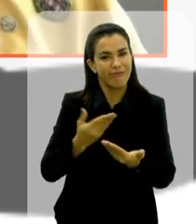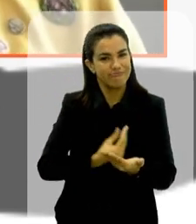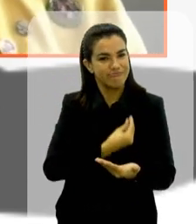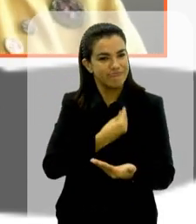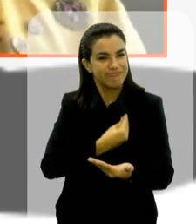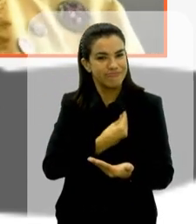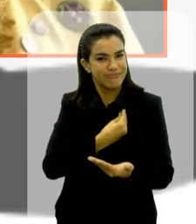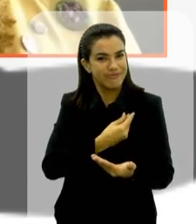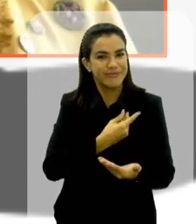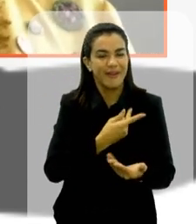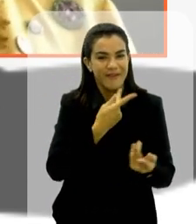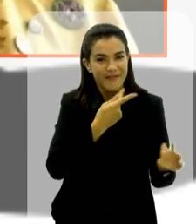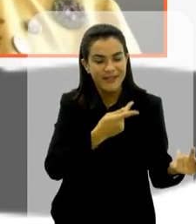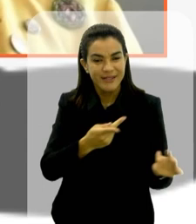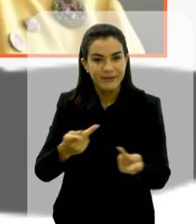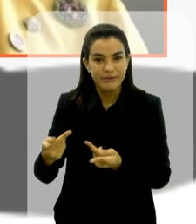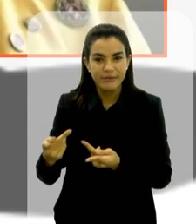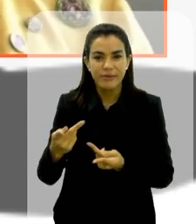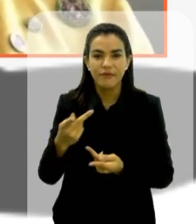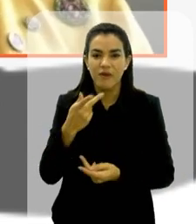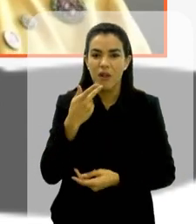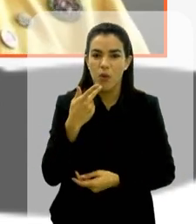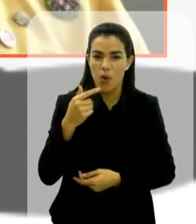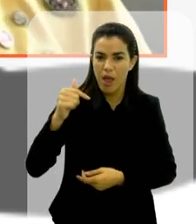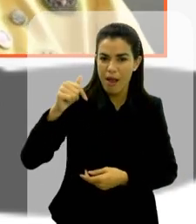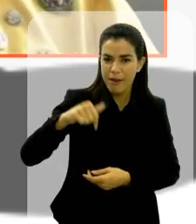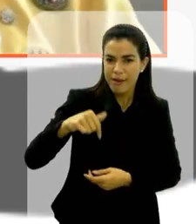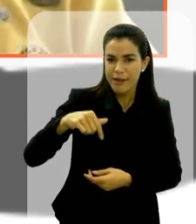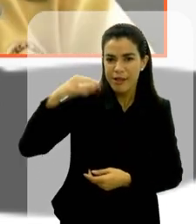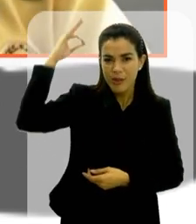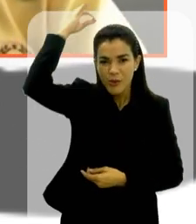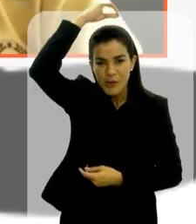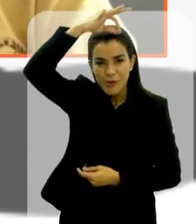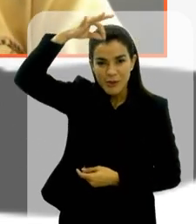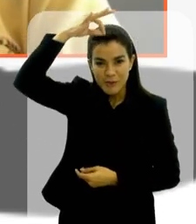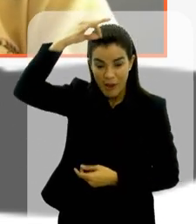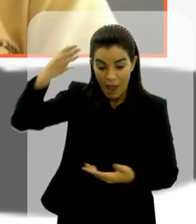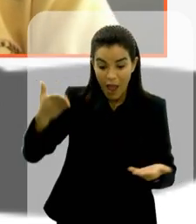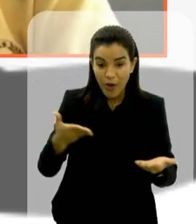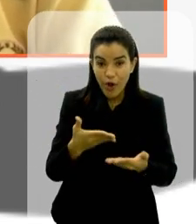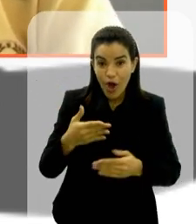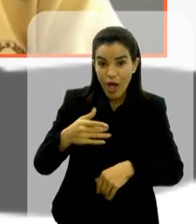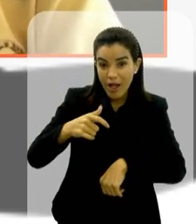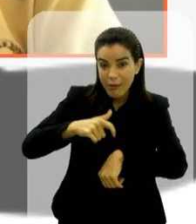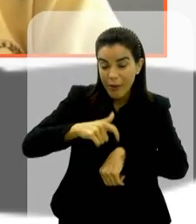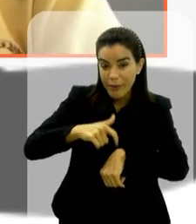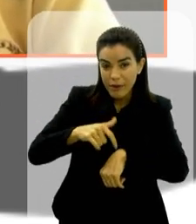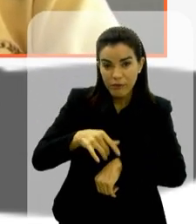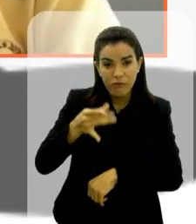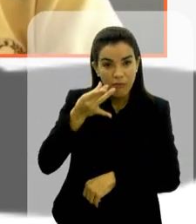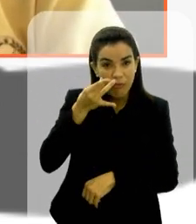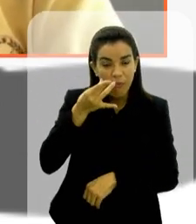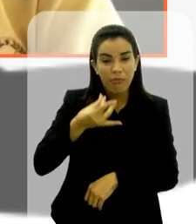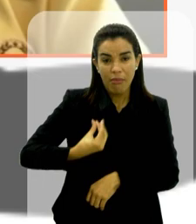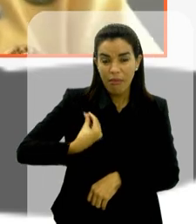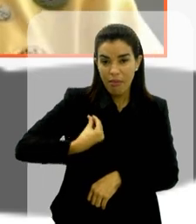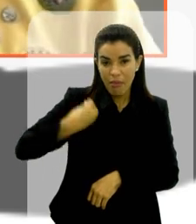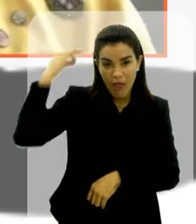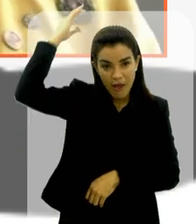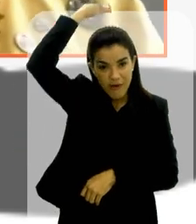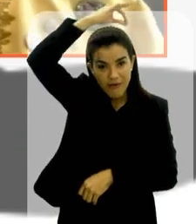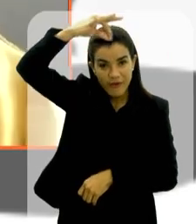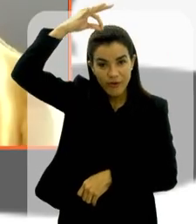você, durante a sua fala, falou que aqui no Espírito Santo, você agora, presentemente, você está em Vitória?